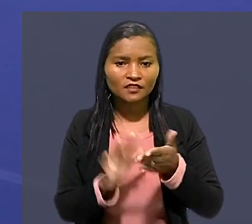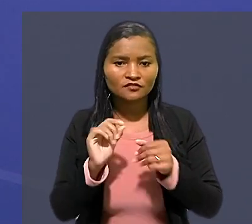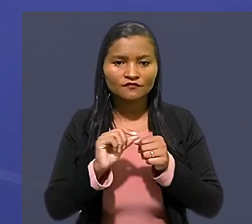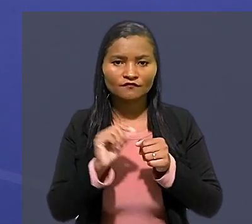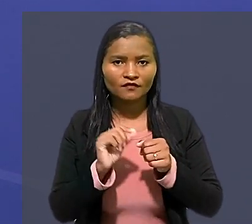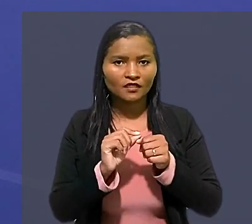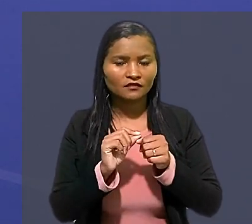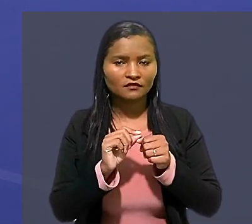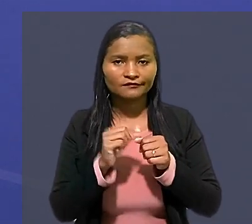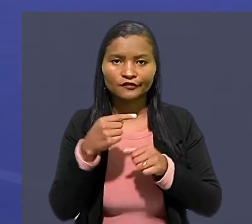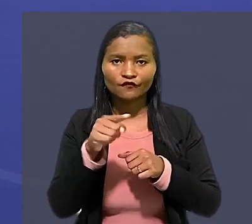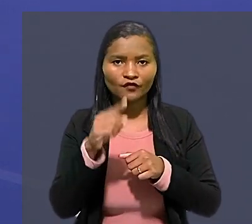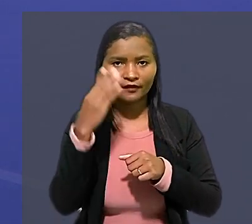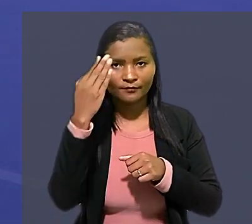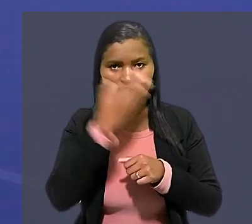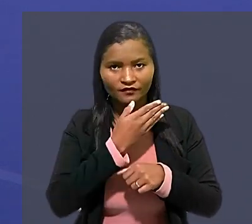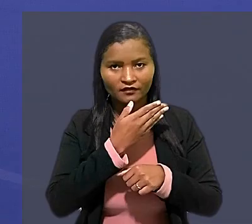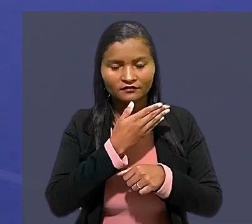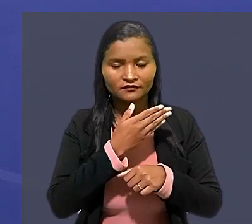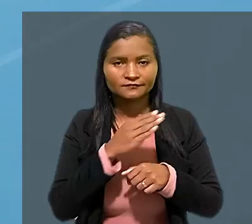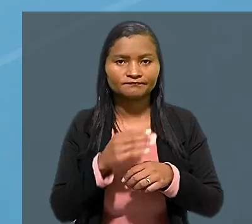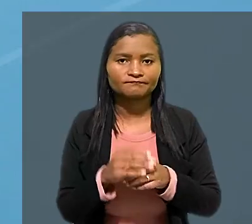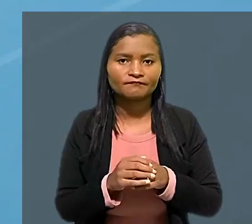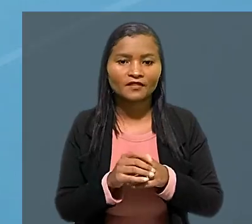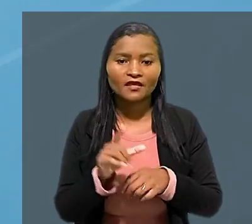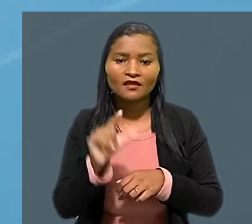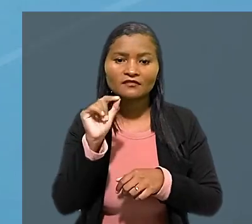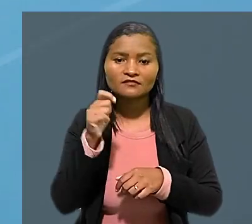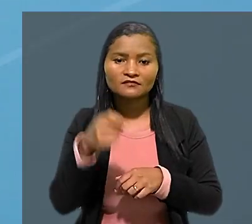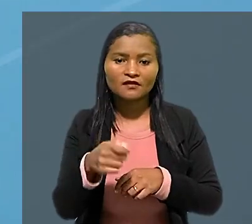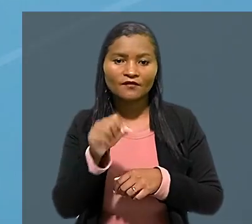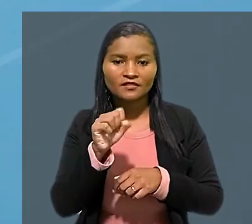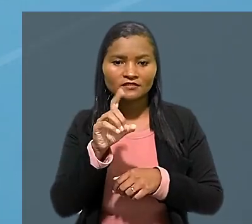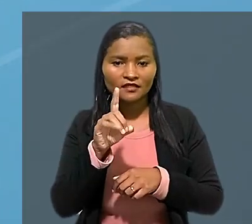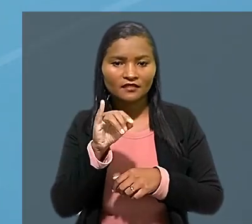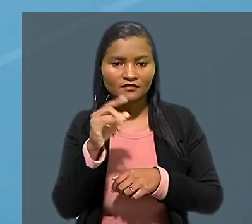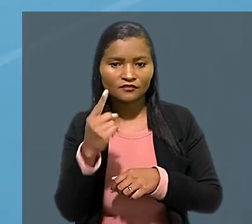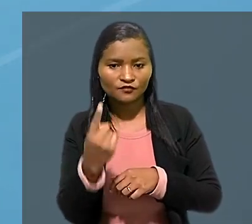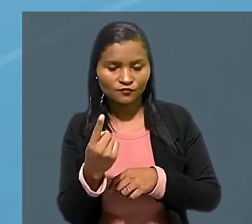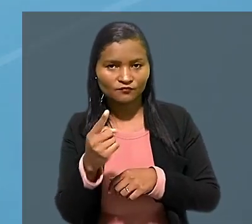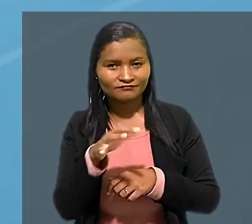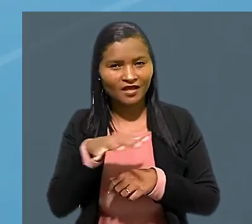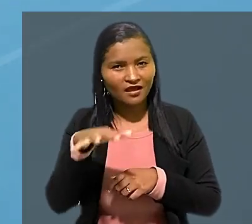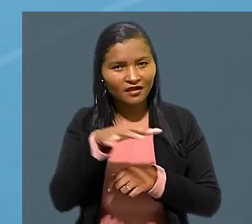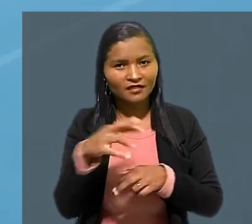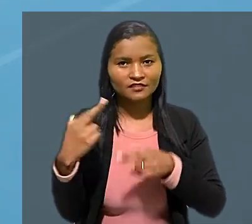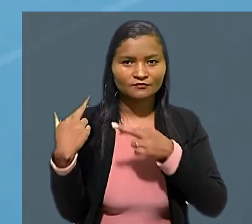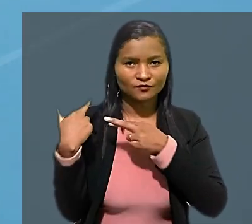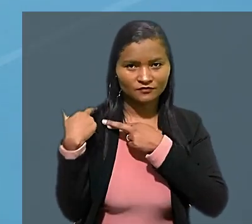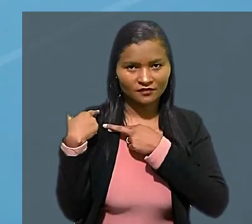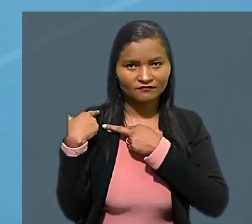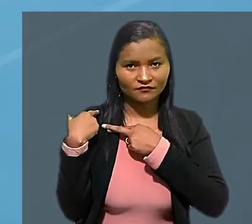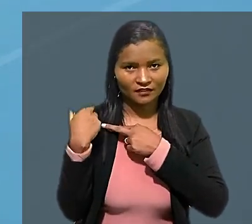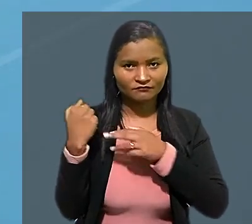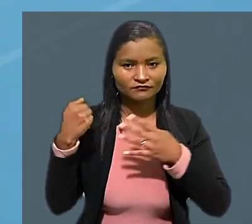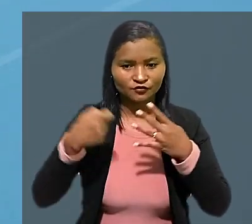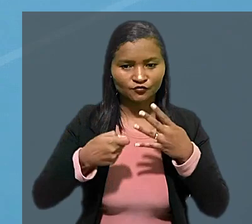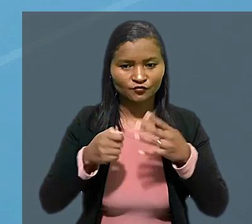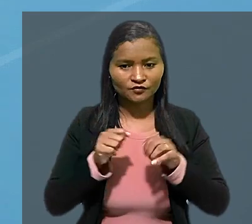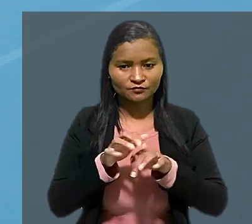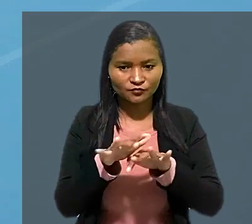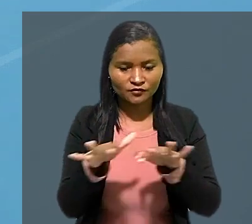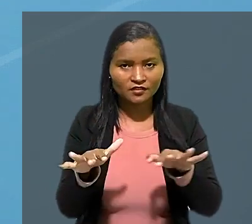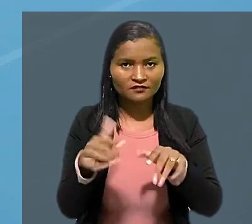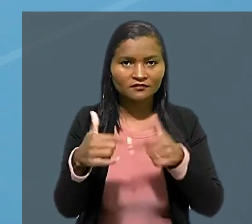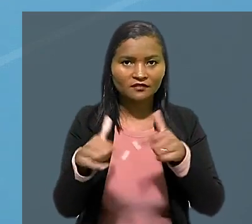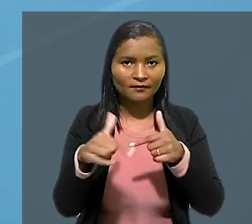funções realizadas não forem devidamente comprovadas. Essa decisão da SDI1, que é o órgão responsável por uniformizar a